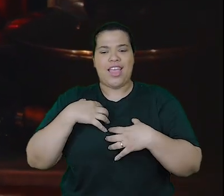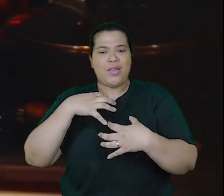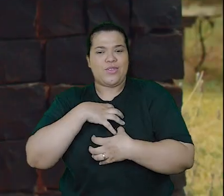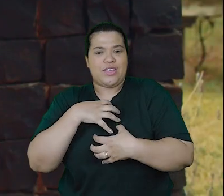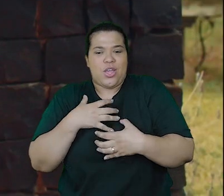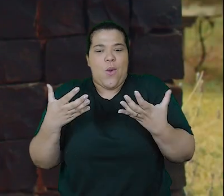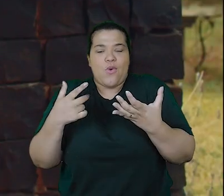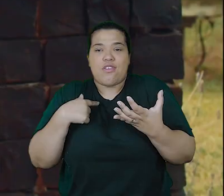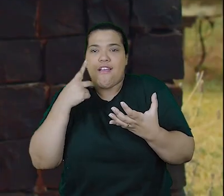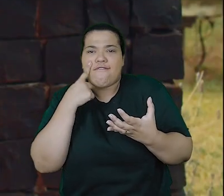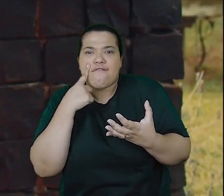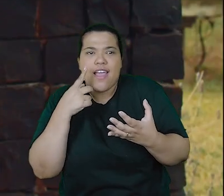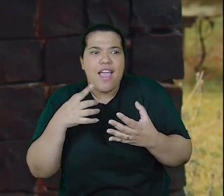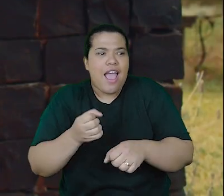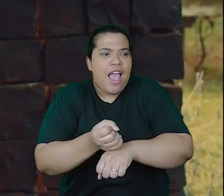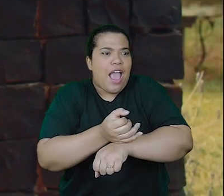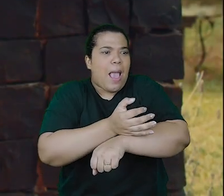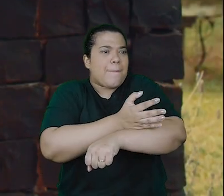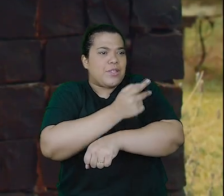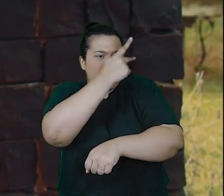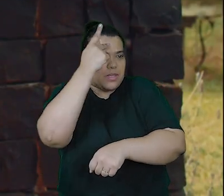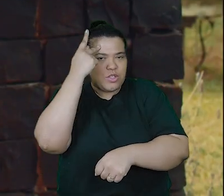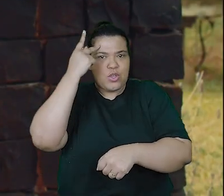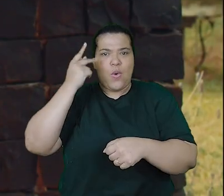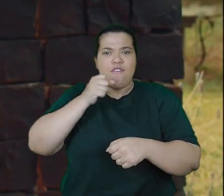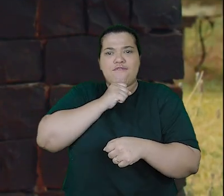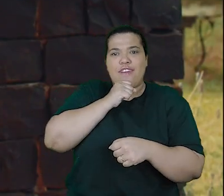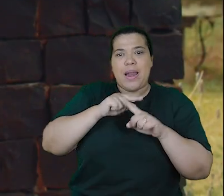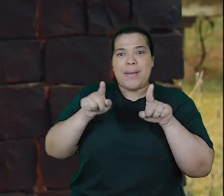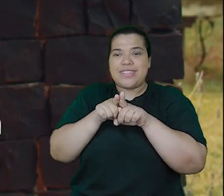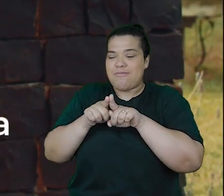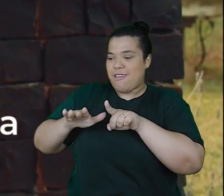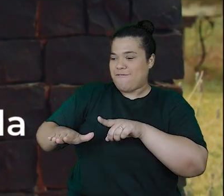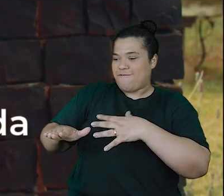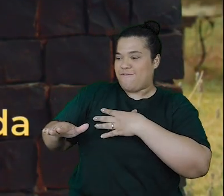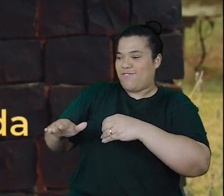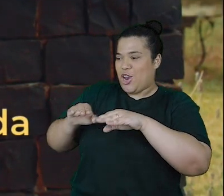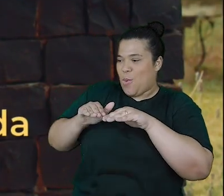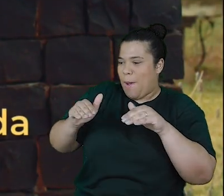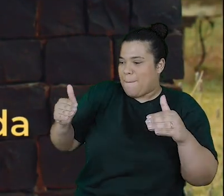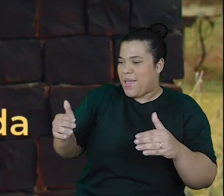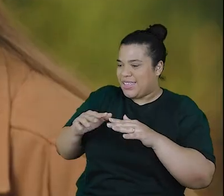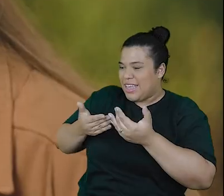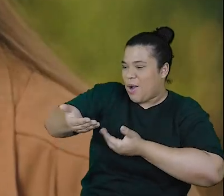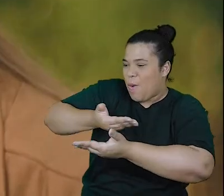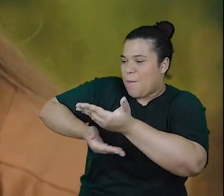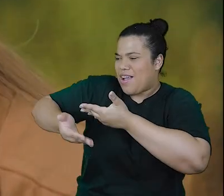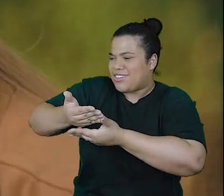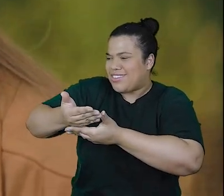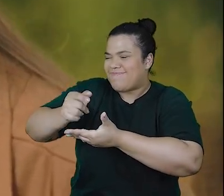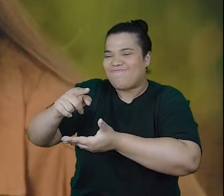poder ver a emoção da pessoa mais idosa, de ver meu filhinho pequeno aqui, vivenciando uma mesa compartilhada, essa